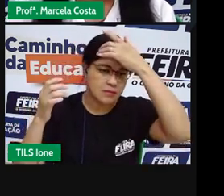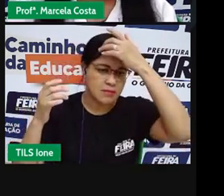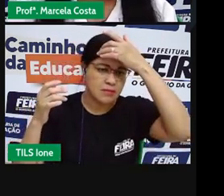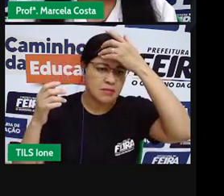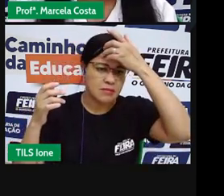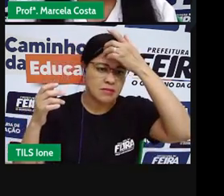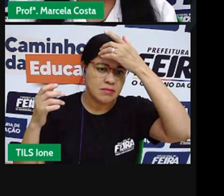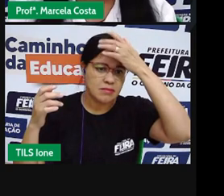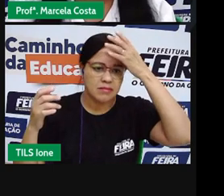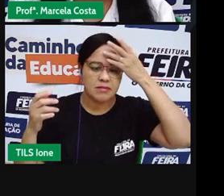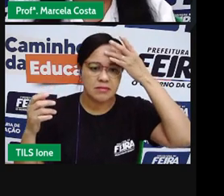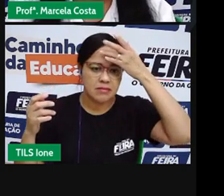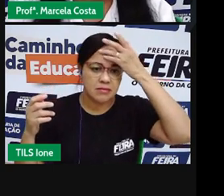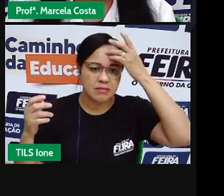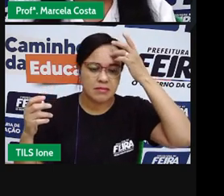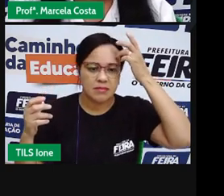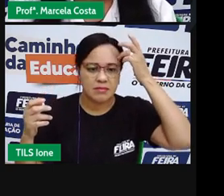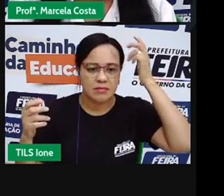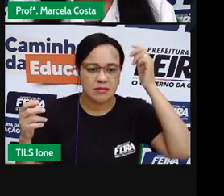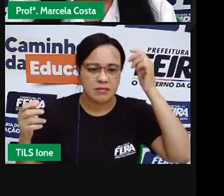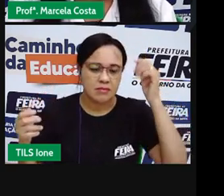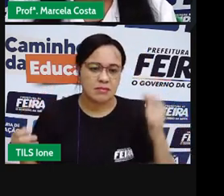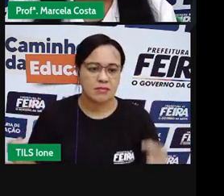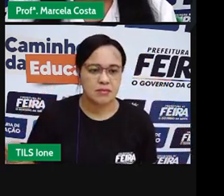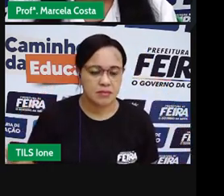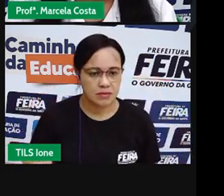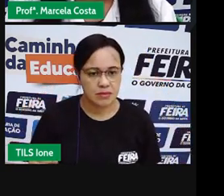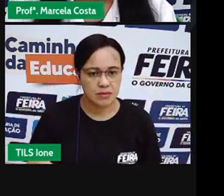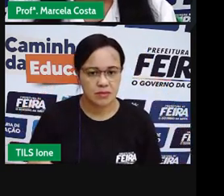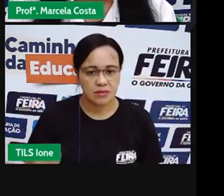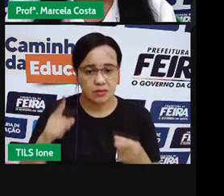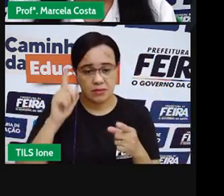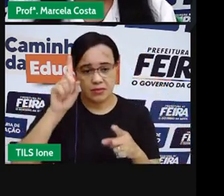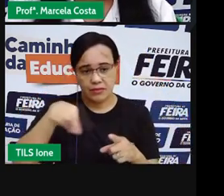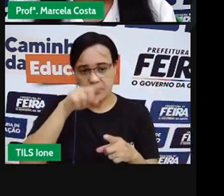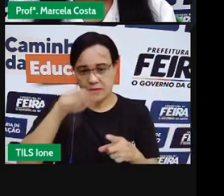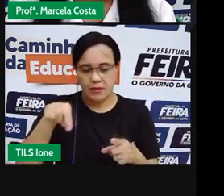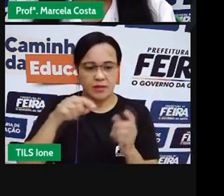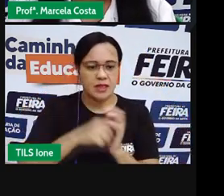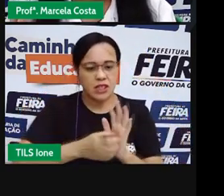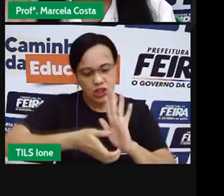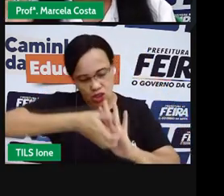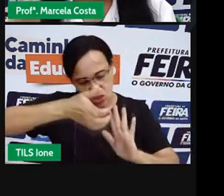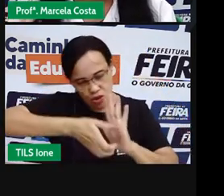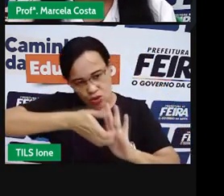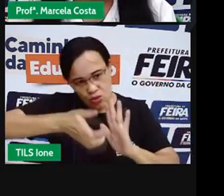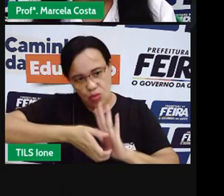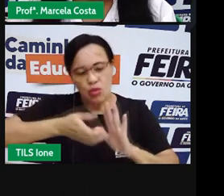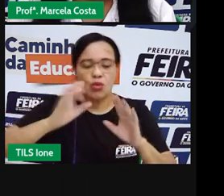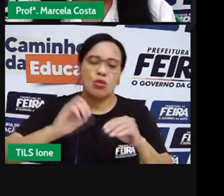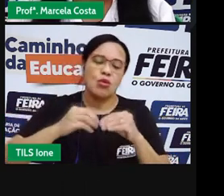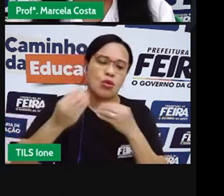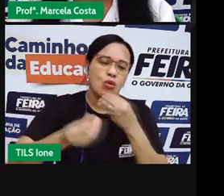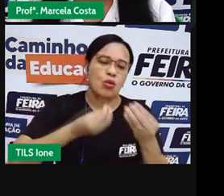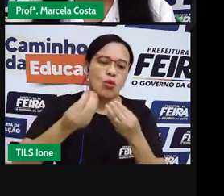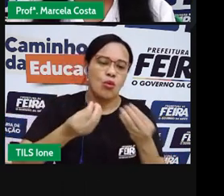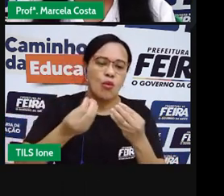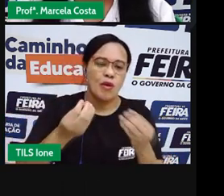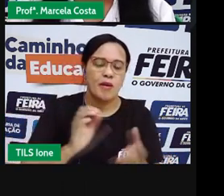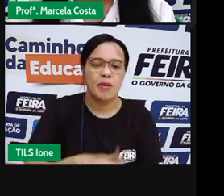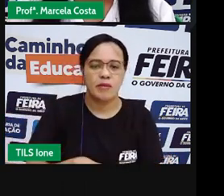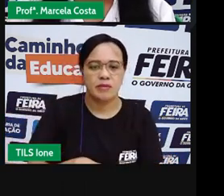quantidade inicial e vou listar as quantidades que foram retiradas, que diminuíram. Olha.